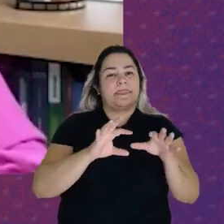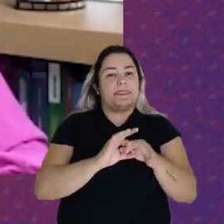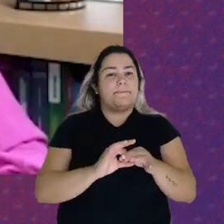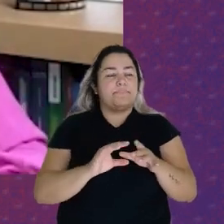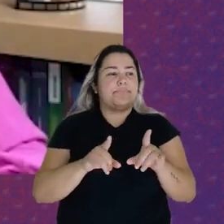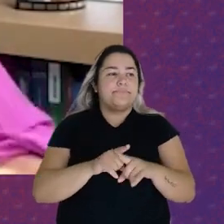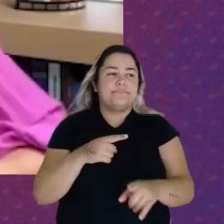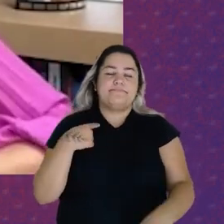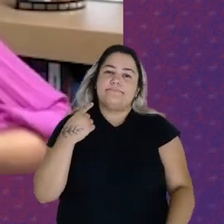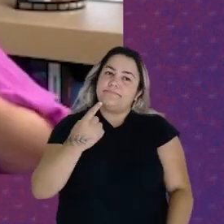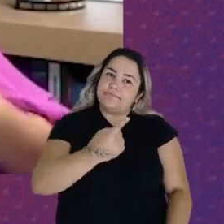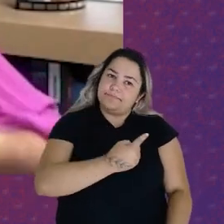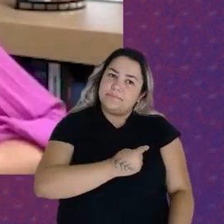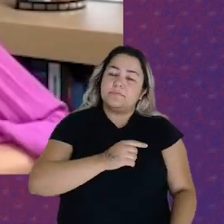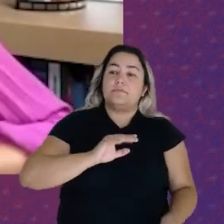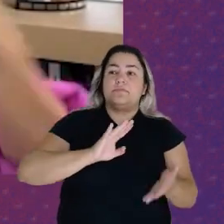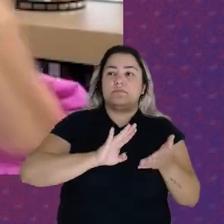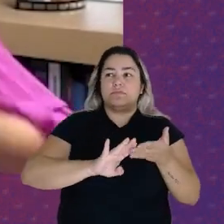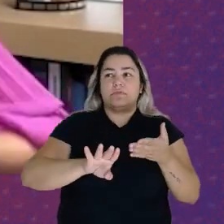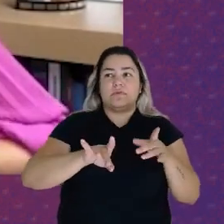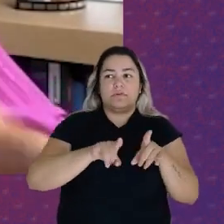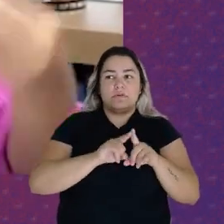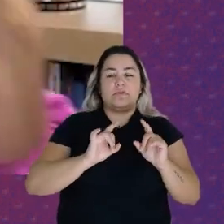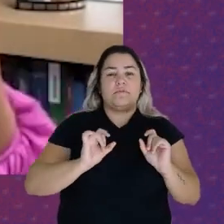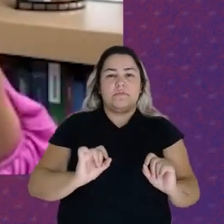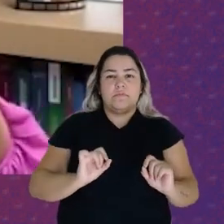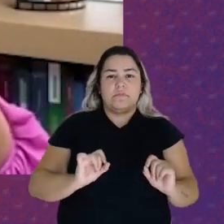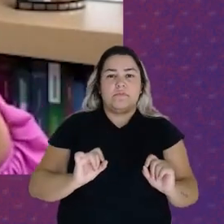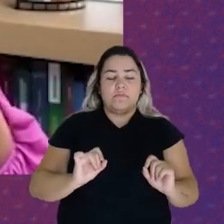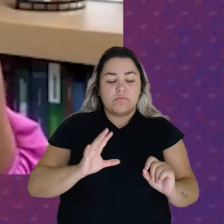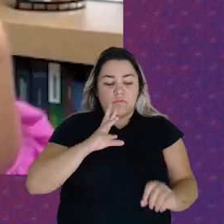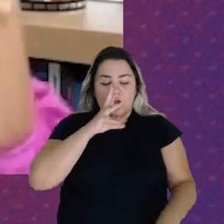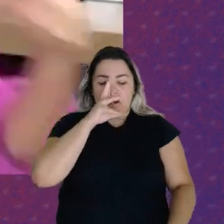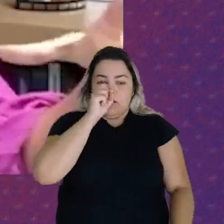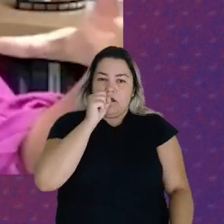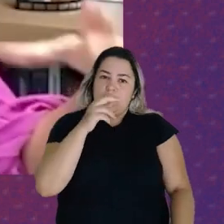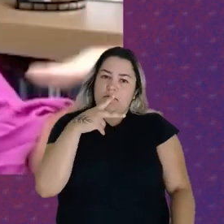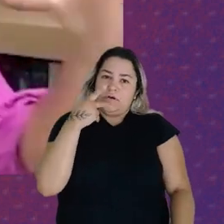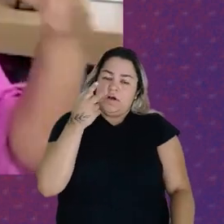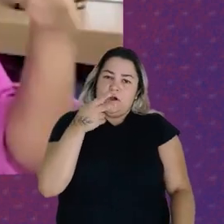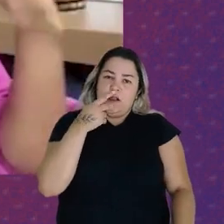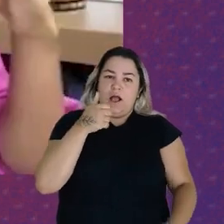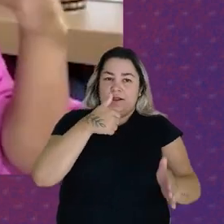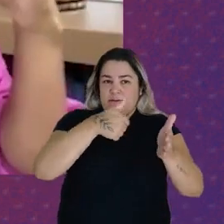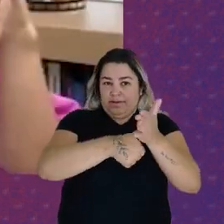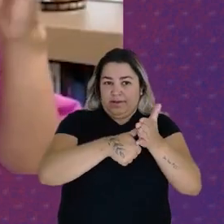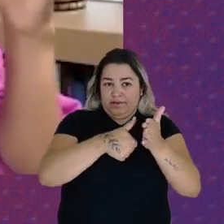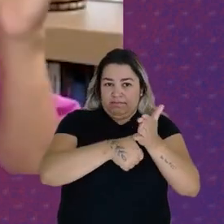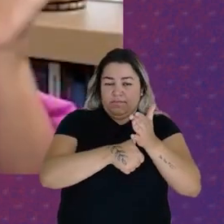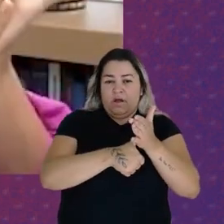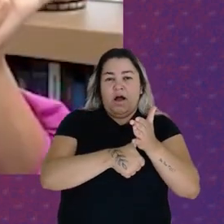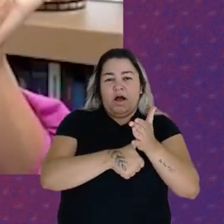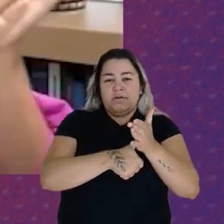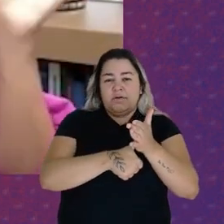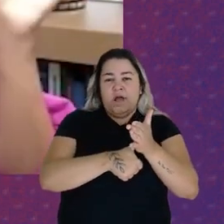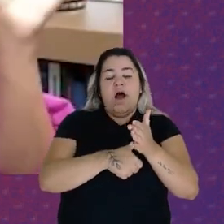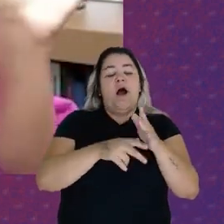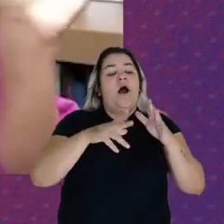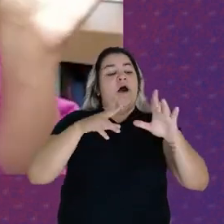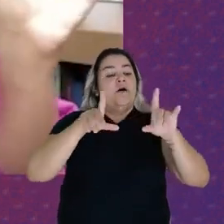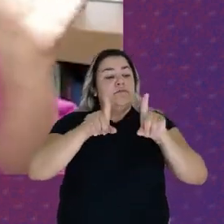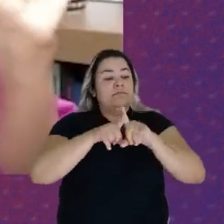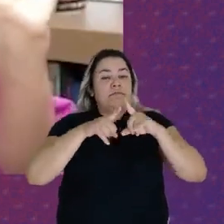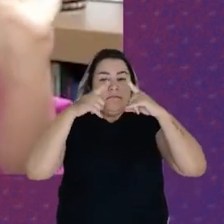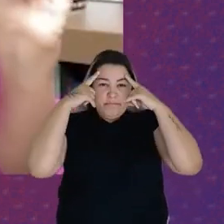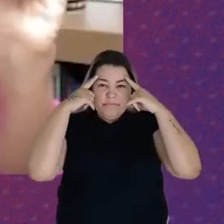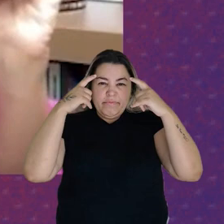nossa exclusão, ela é forte quando se fala de identidade. Então violência política